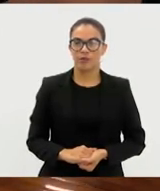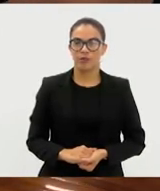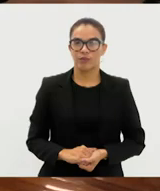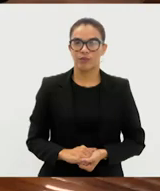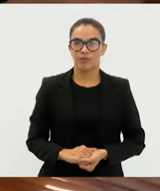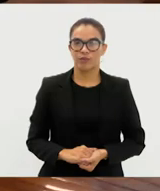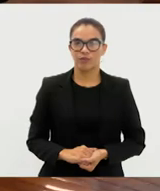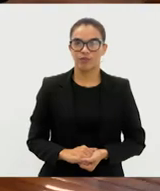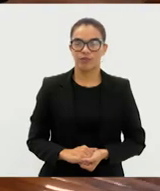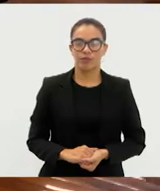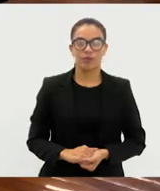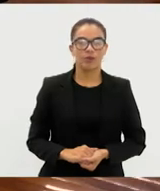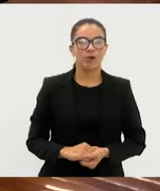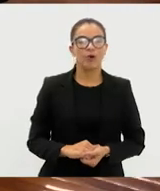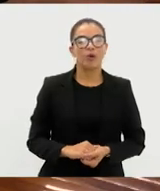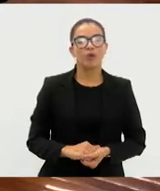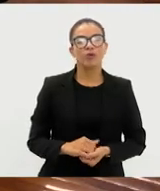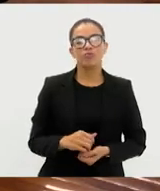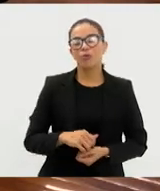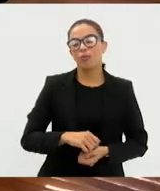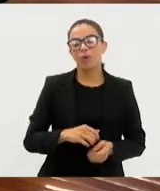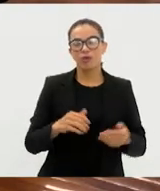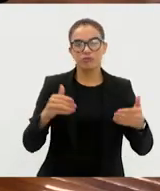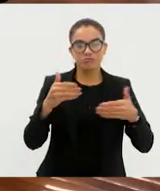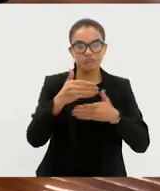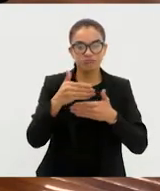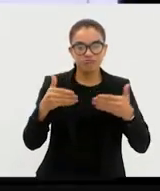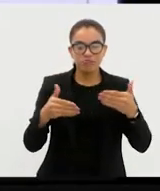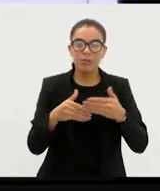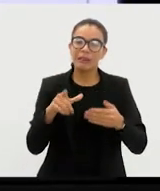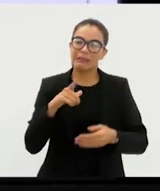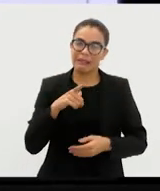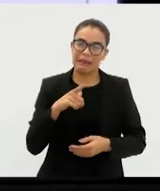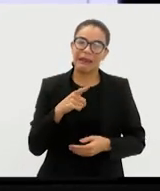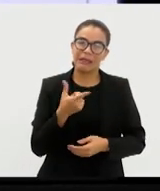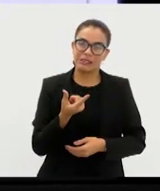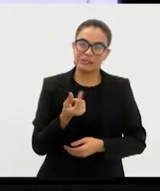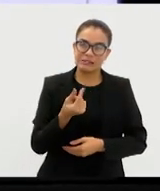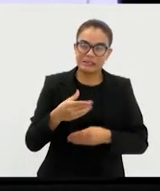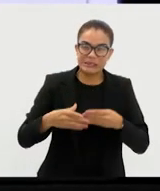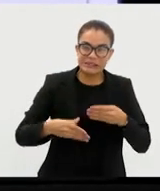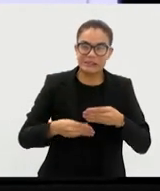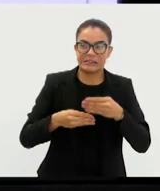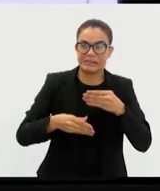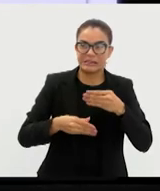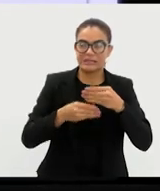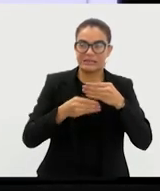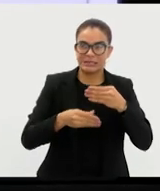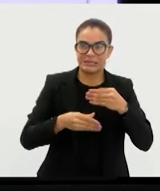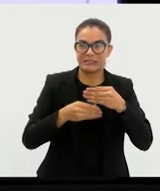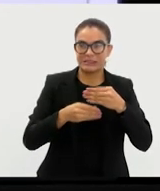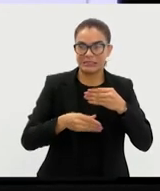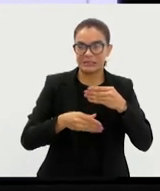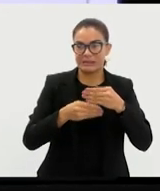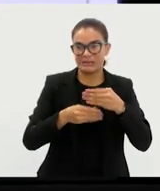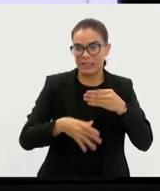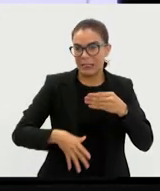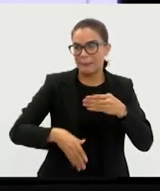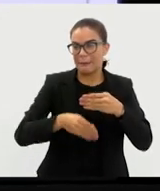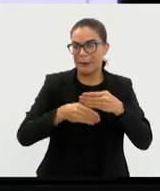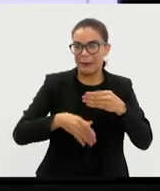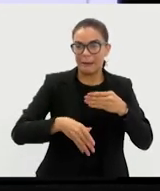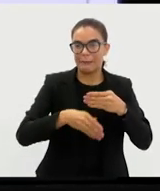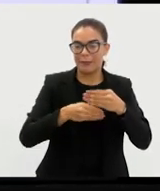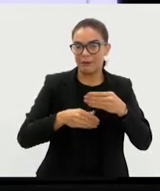Avançando, então, o próximo slide, a gente tem as despesas já acumuladas, tá? Então, assim, nós estamos aqui... eles acabam aglutinando